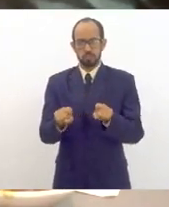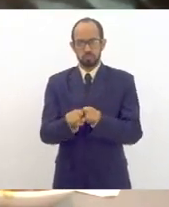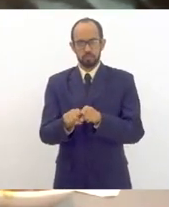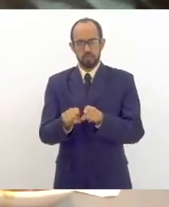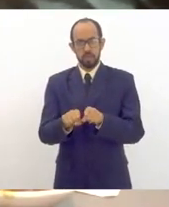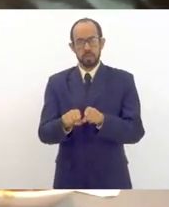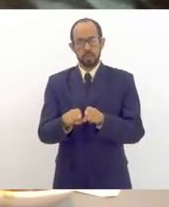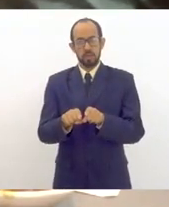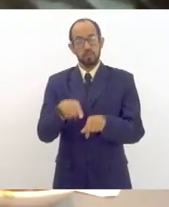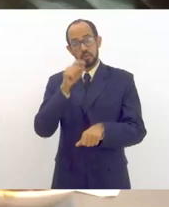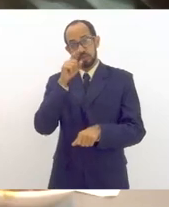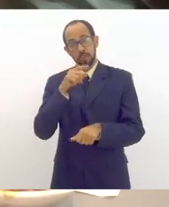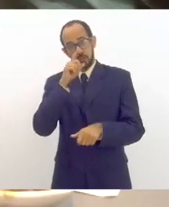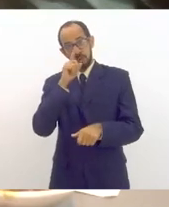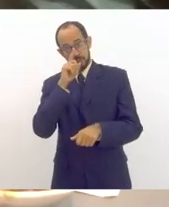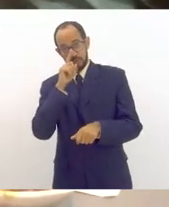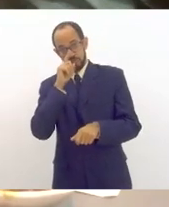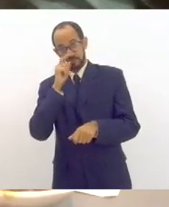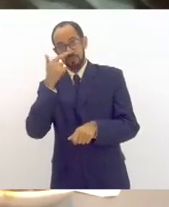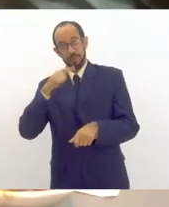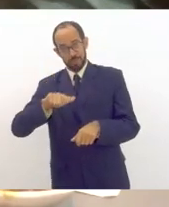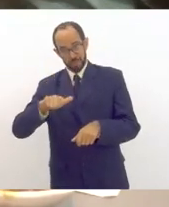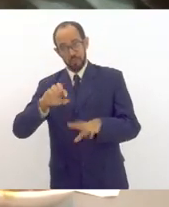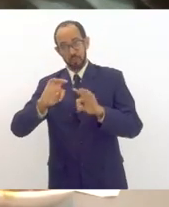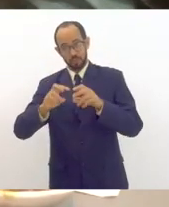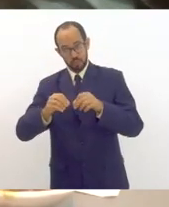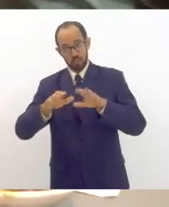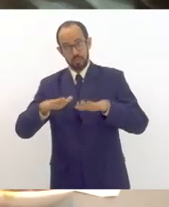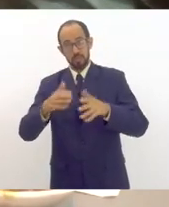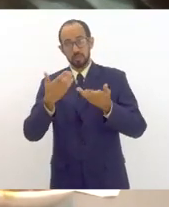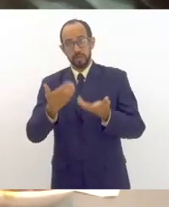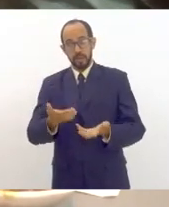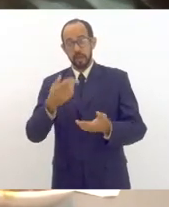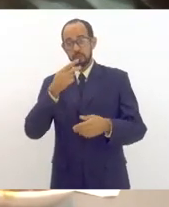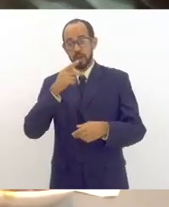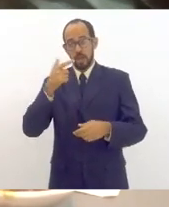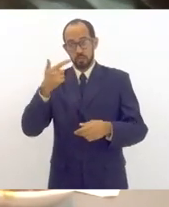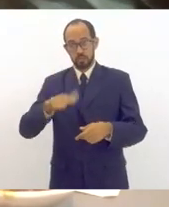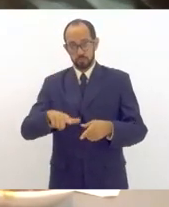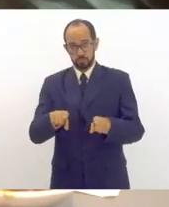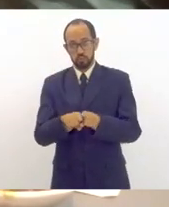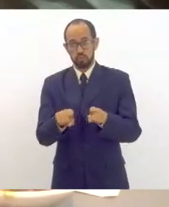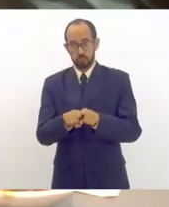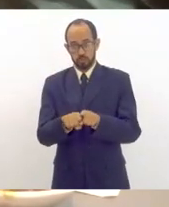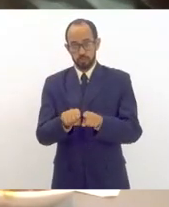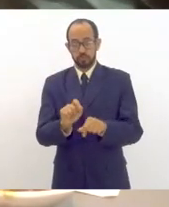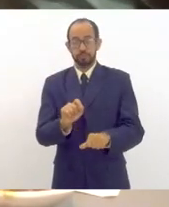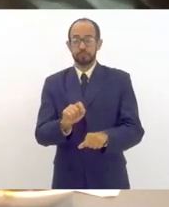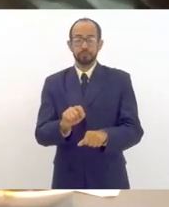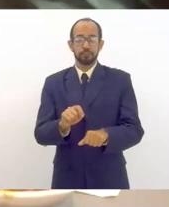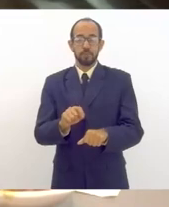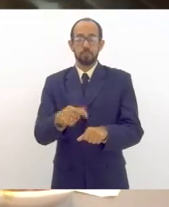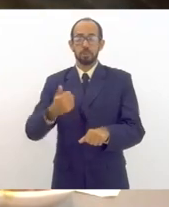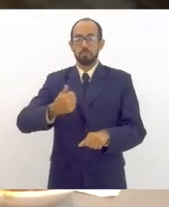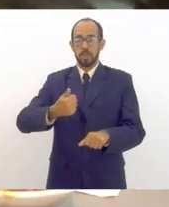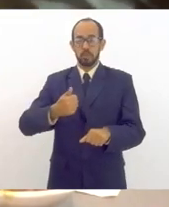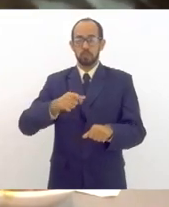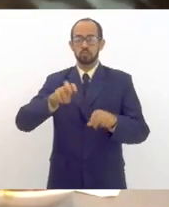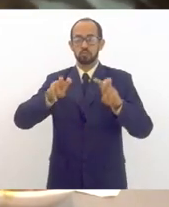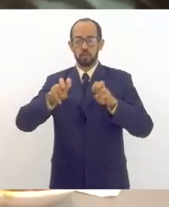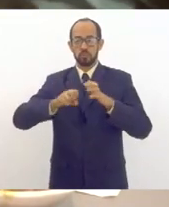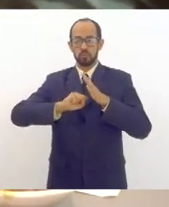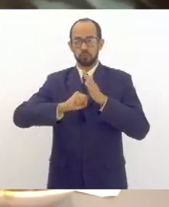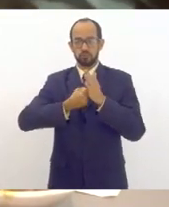ser repetitiva, mas queria também fazer duas rápidas observações. A primeira, para dizer que, na questão dos